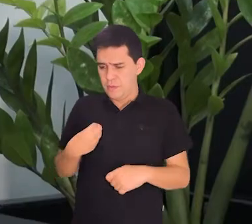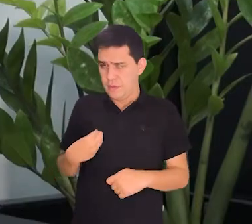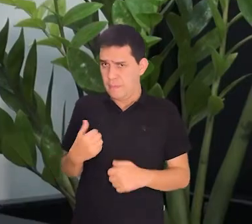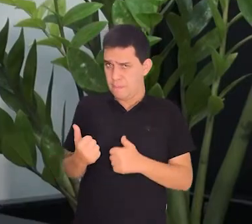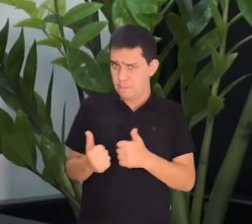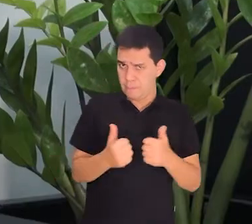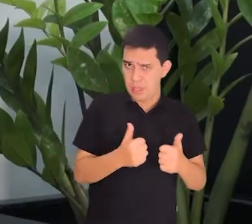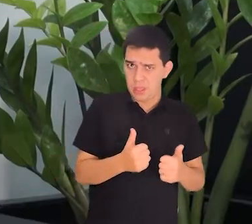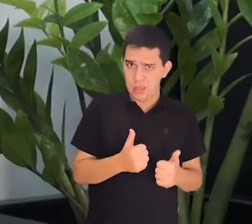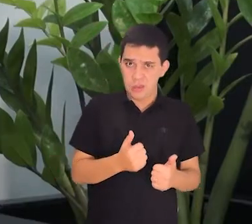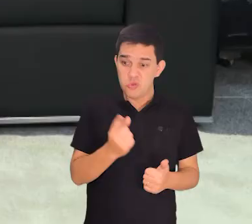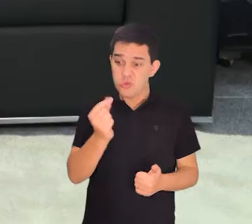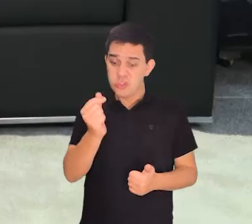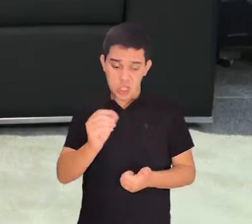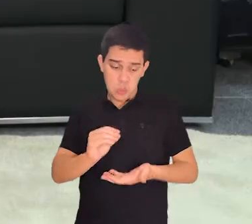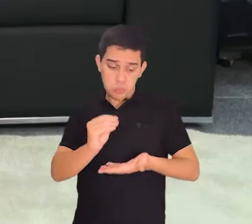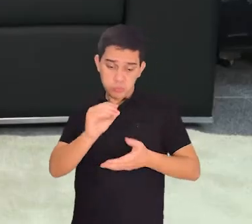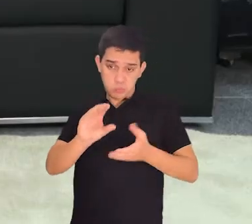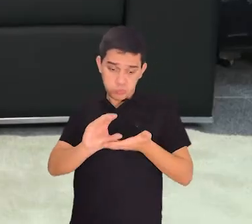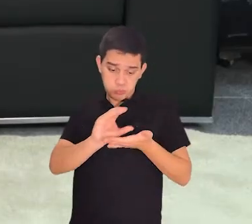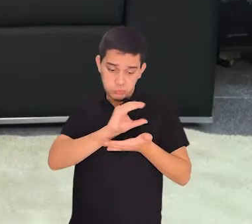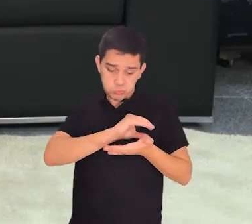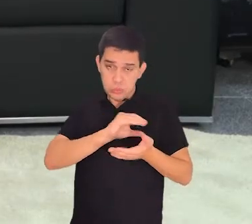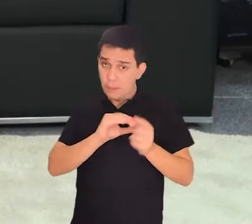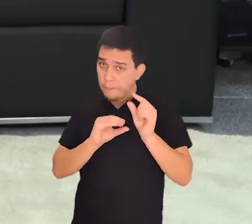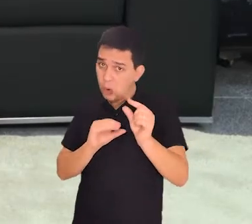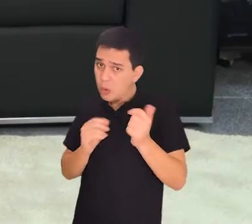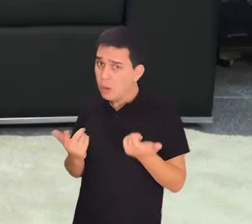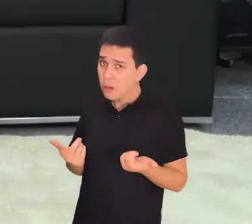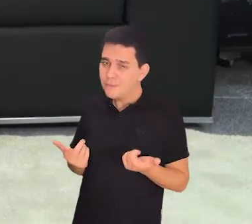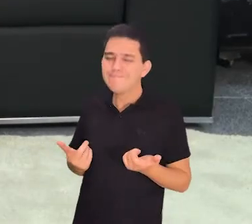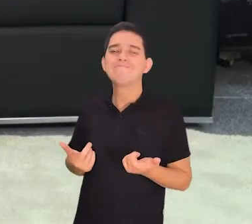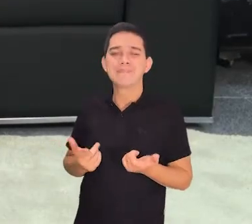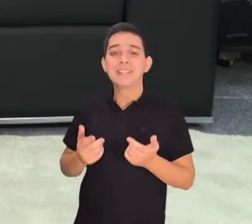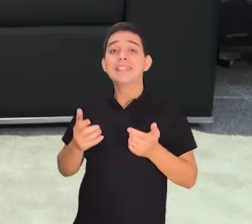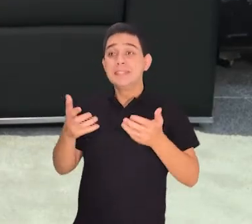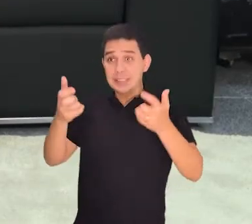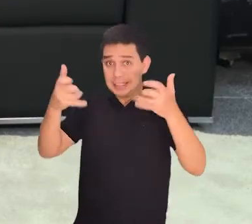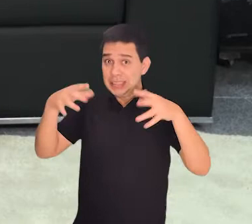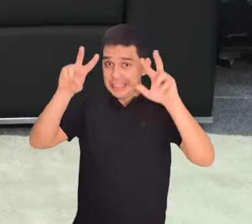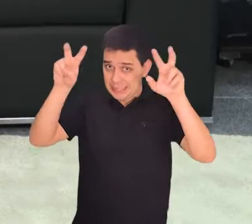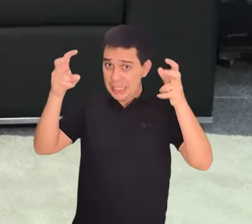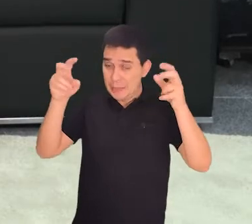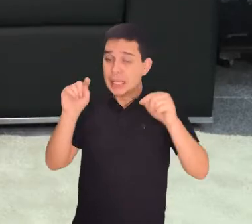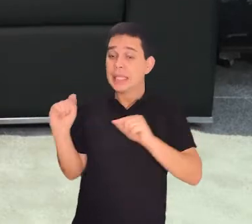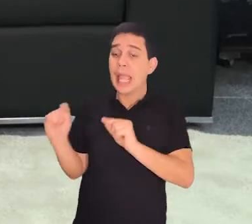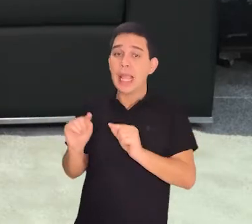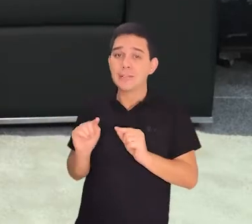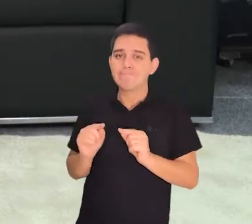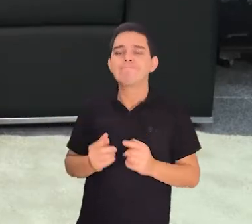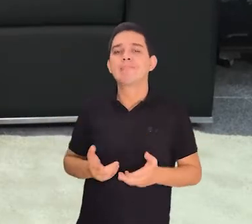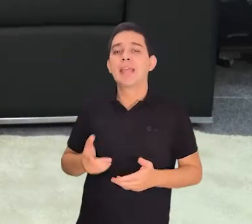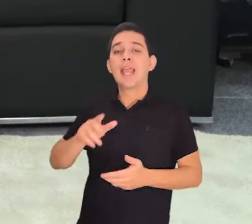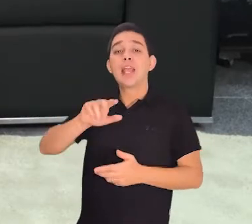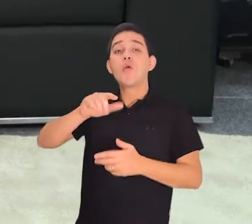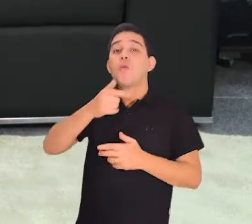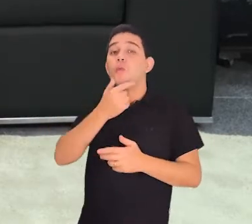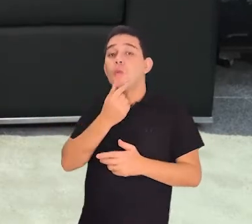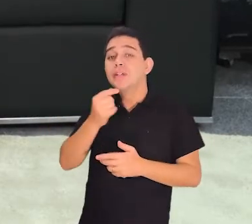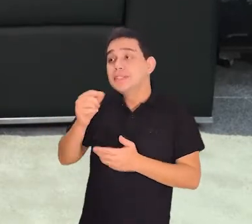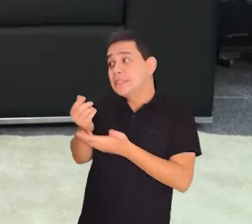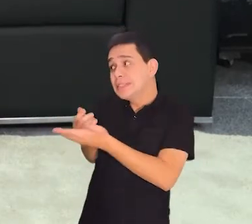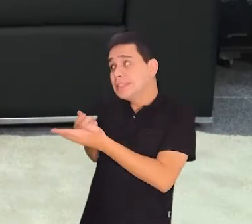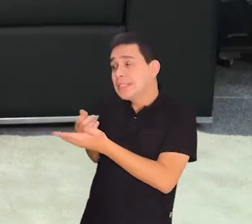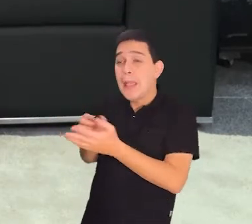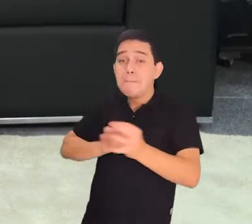bem com o que se tem? Para falar sobre esse assunto, nosso convidado de hoje é o planejador financeiro pessoal João